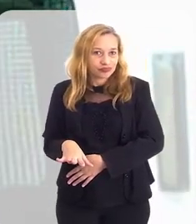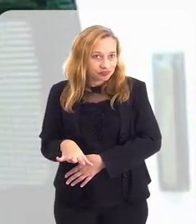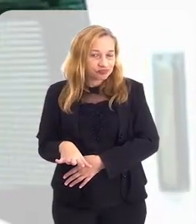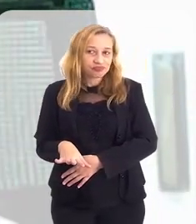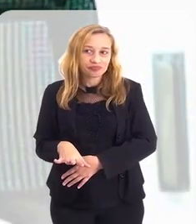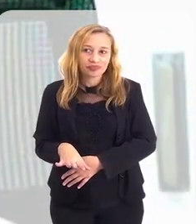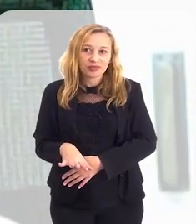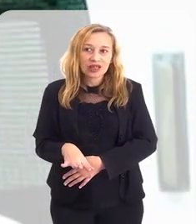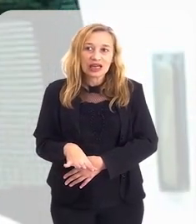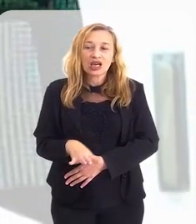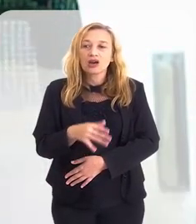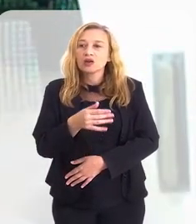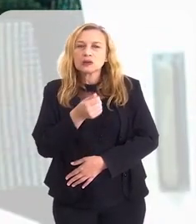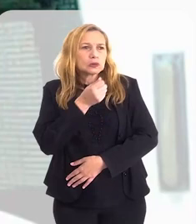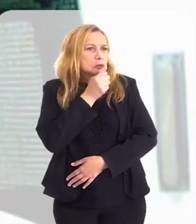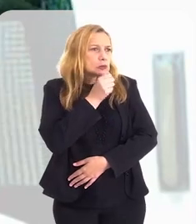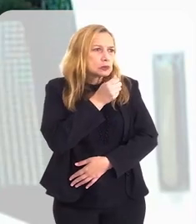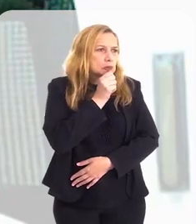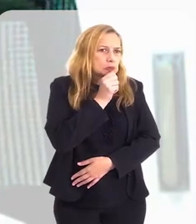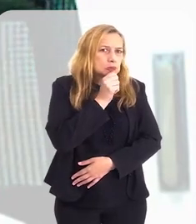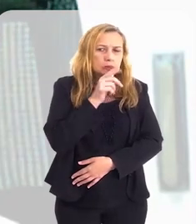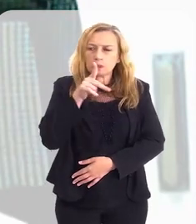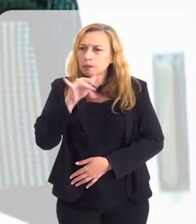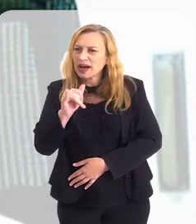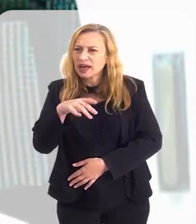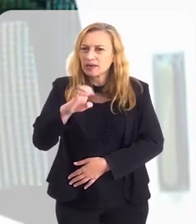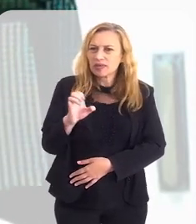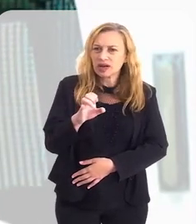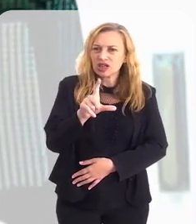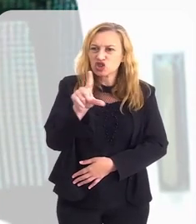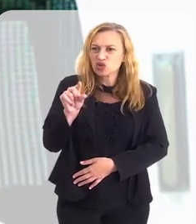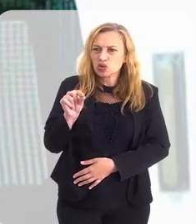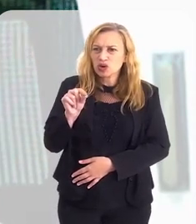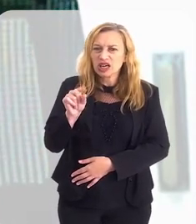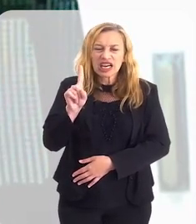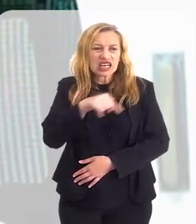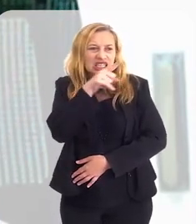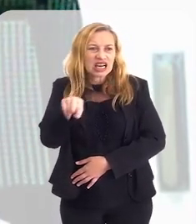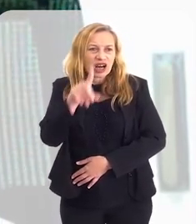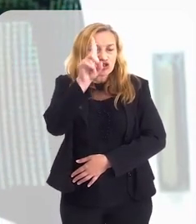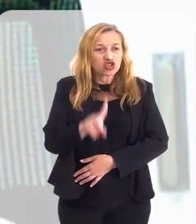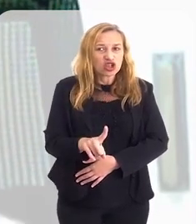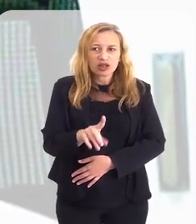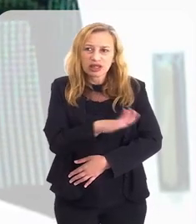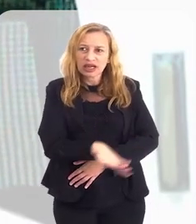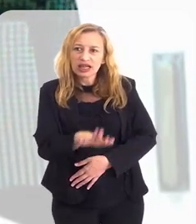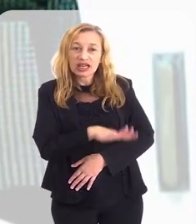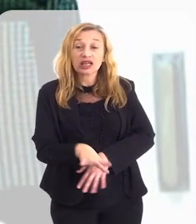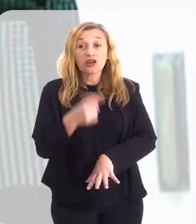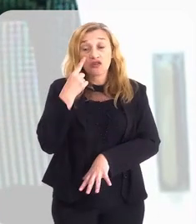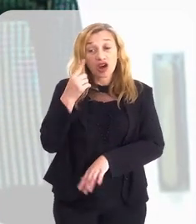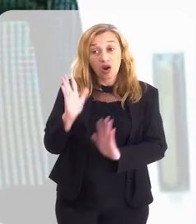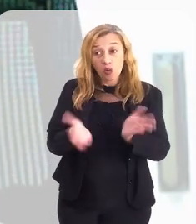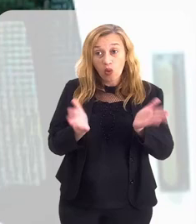inalienável, intransferível. Nem o pai nem a mãe podem arbitrar sobre esse direito da criança.